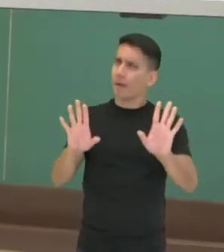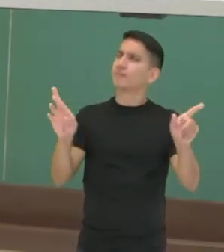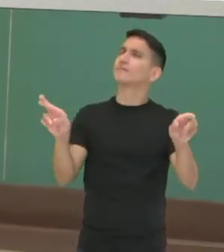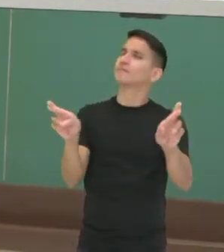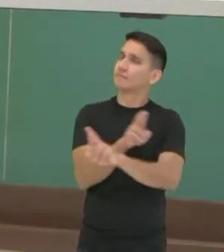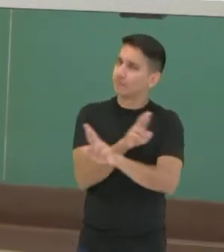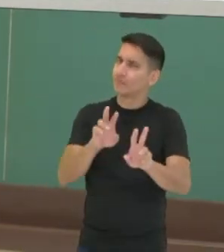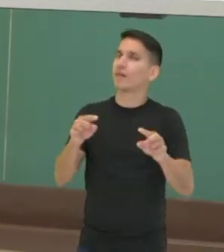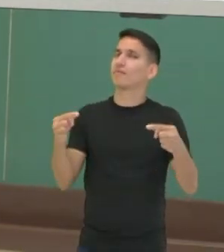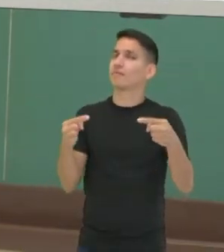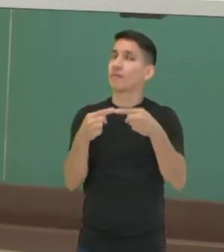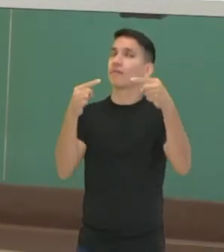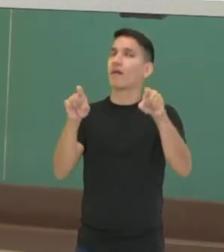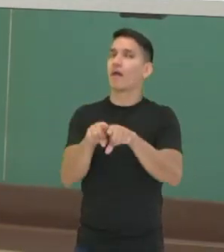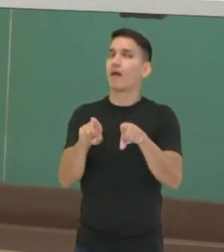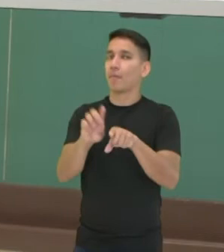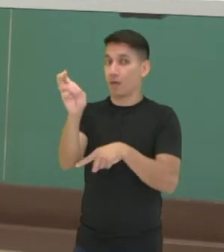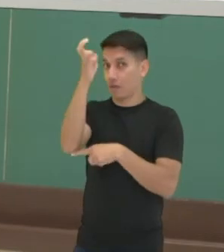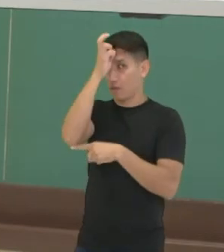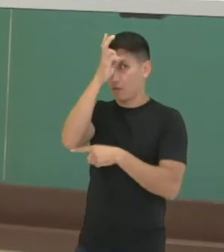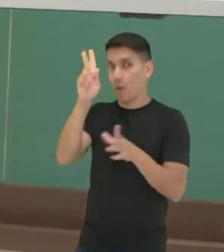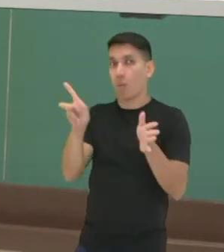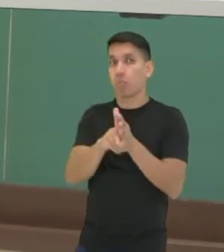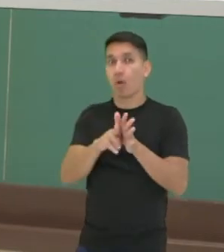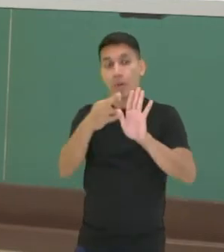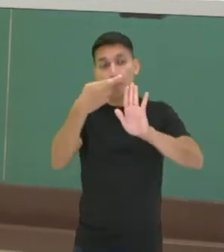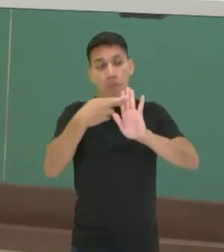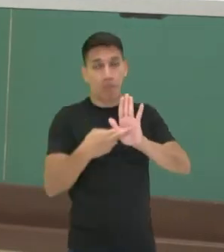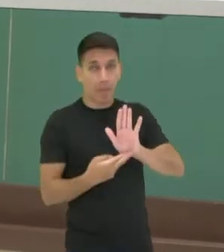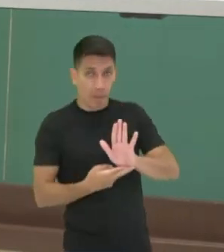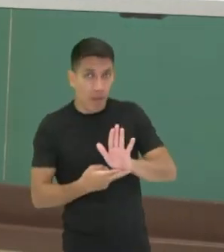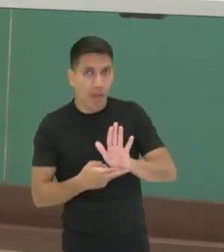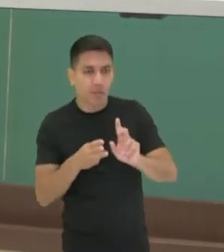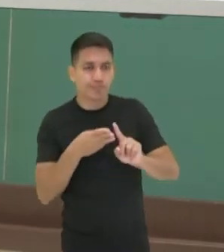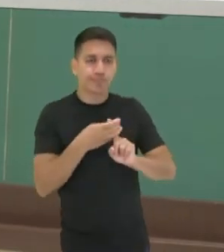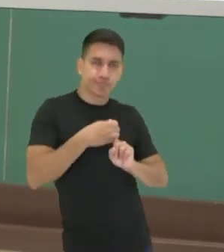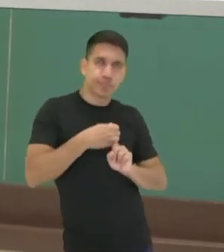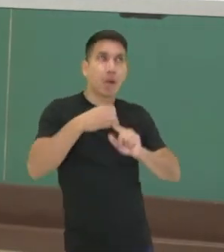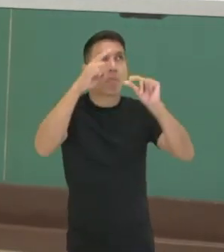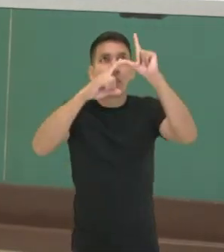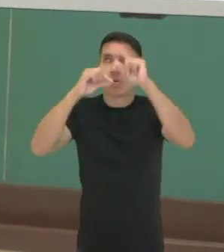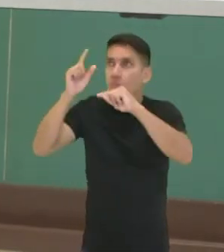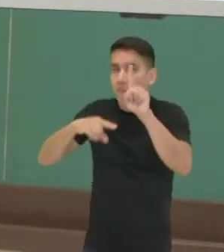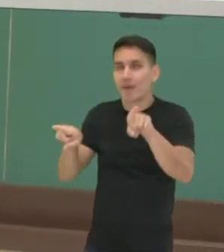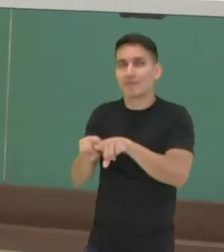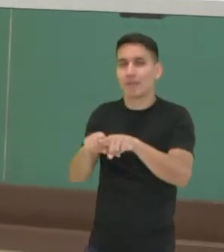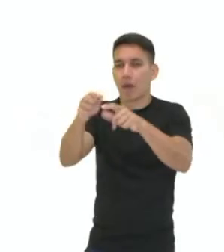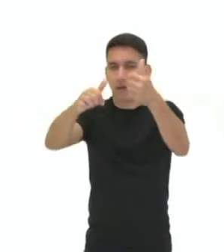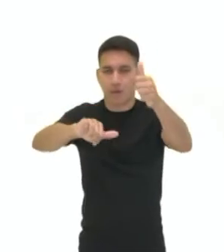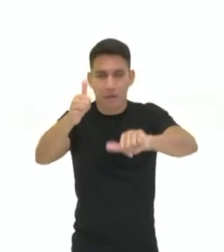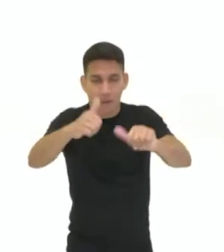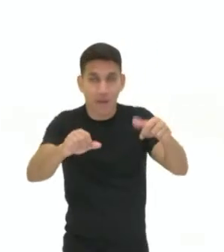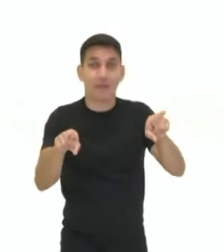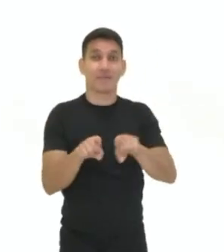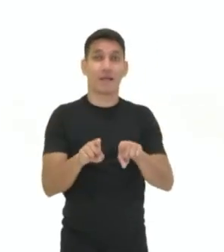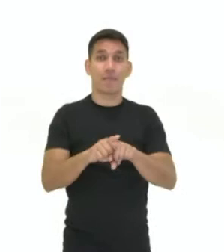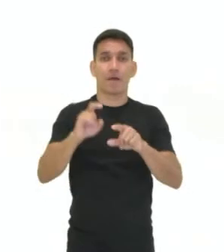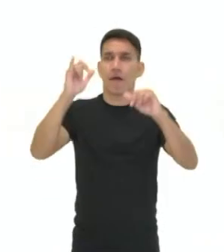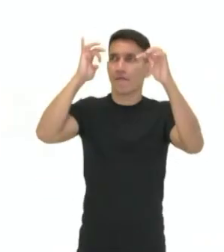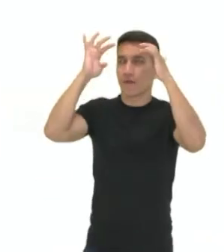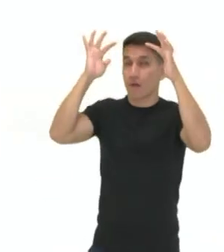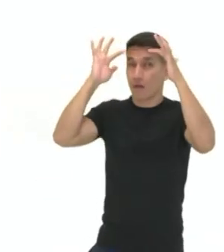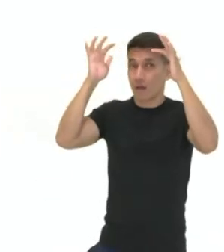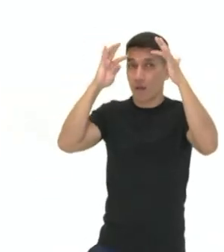Egito, é um conjunto de doutrinas místicas, astrológicas, alquímicas, filosóficas atribuídas ao sábio